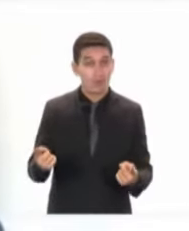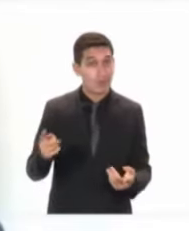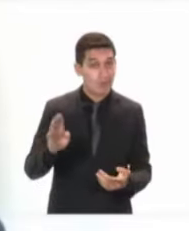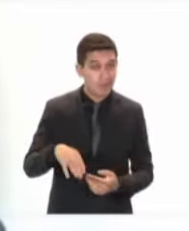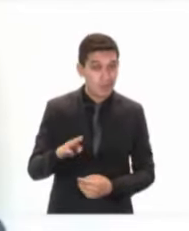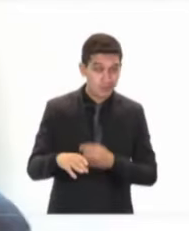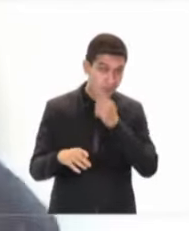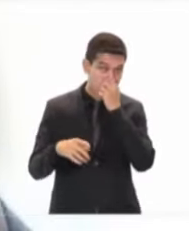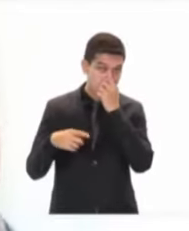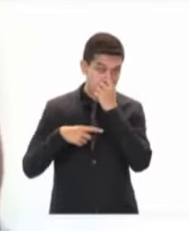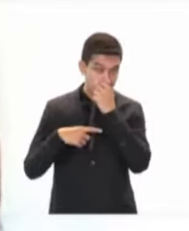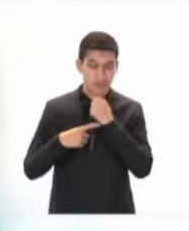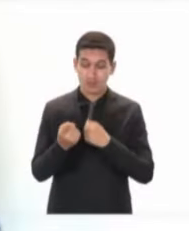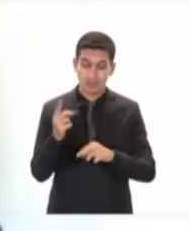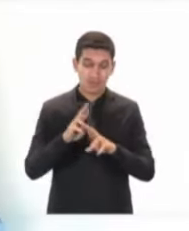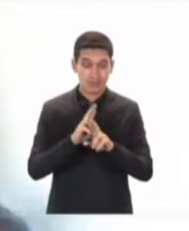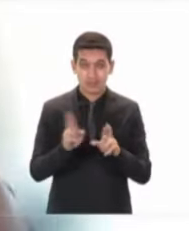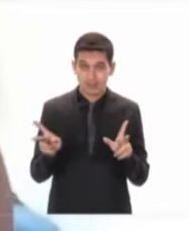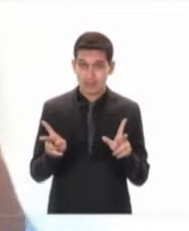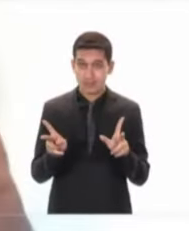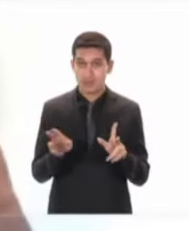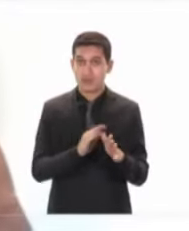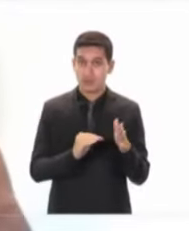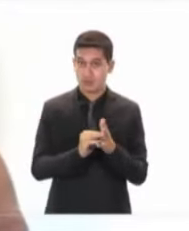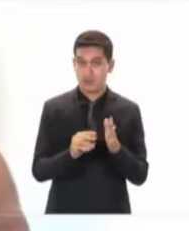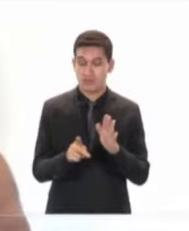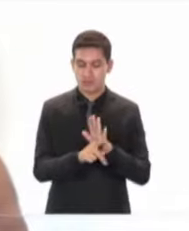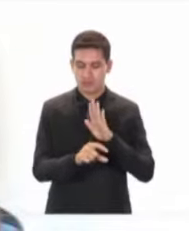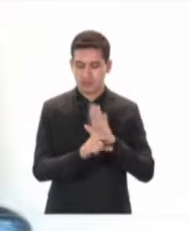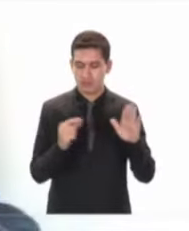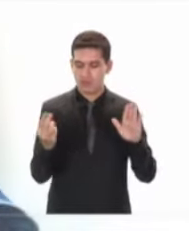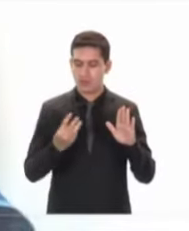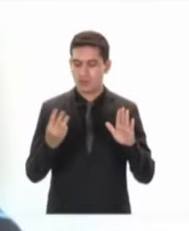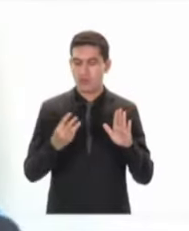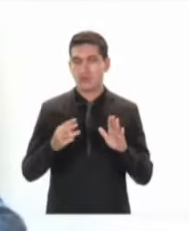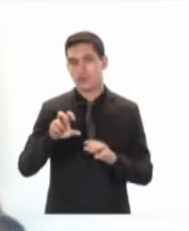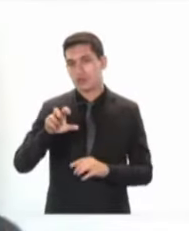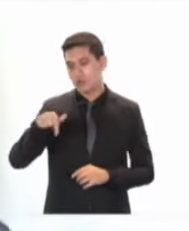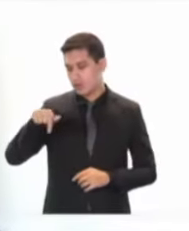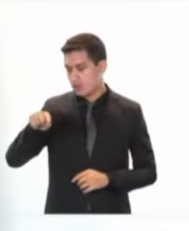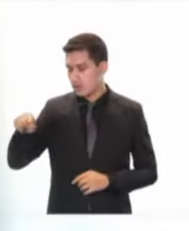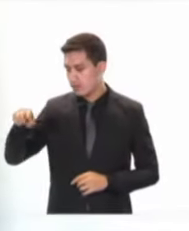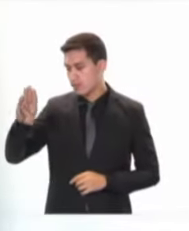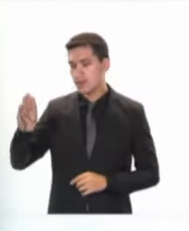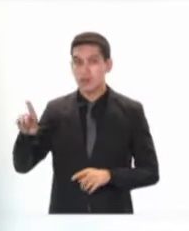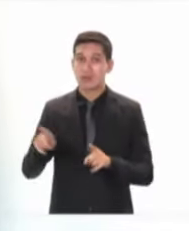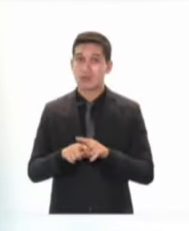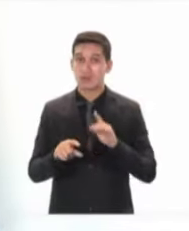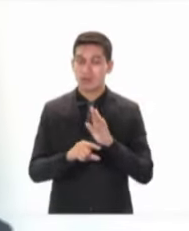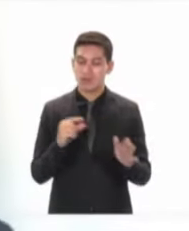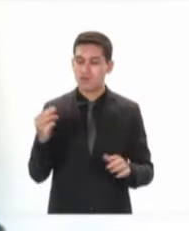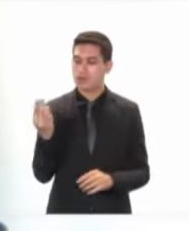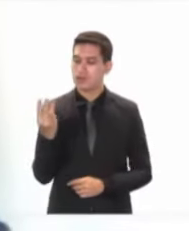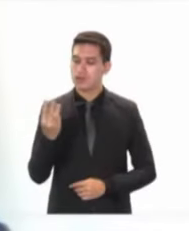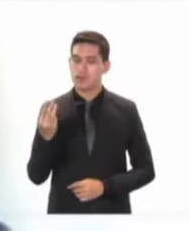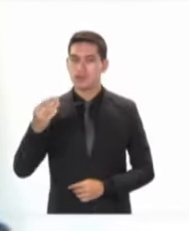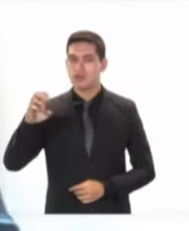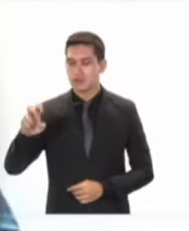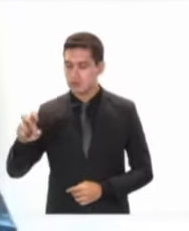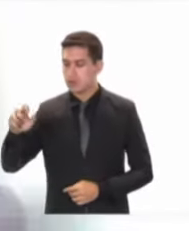há uma divergência hermenêutica entre o parágrafo 3º do 57B e o parágrafo 3º do